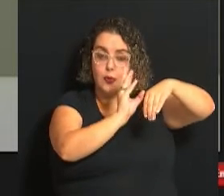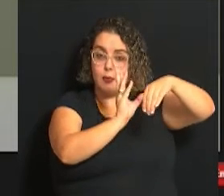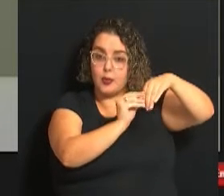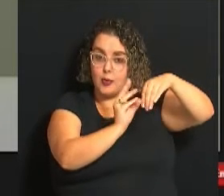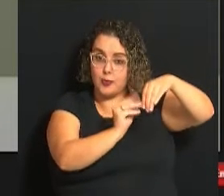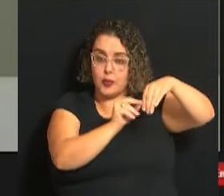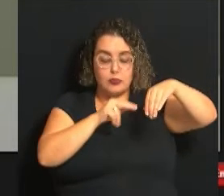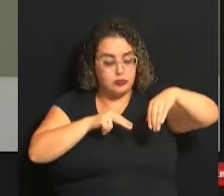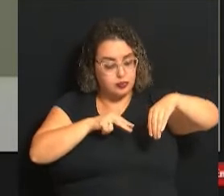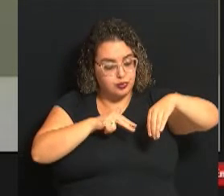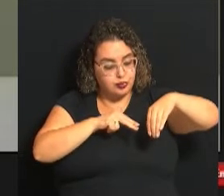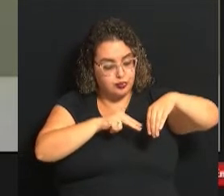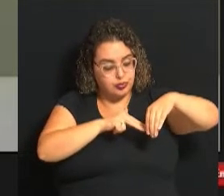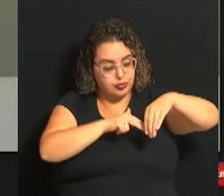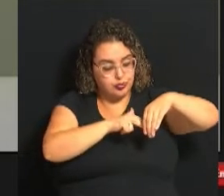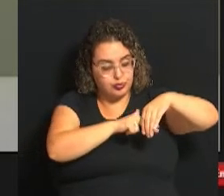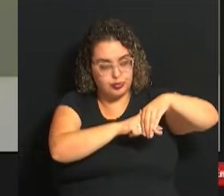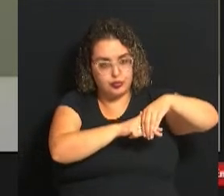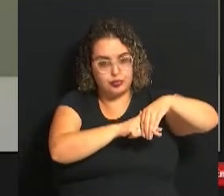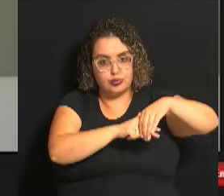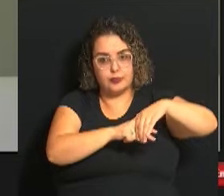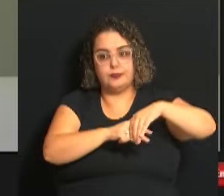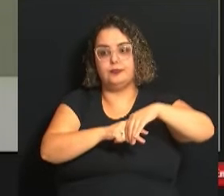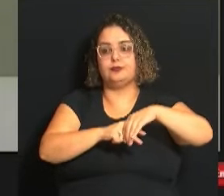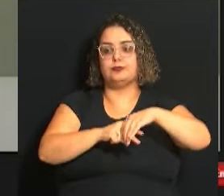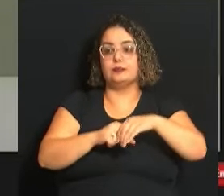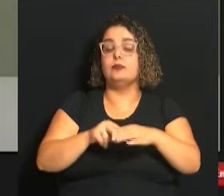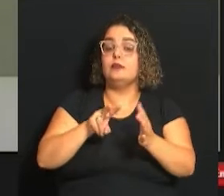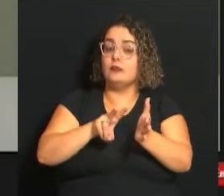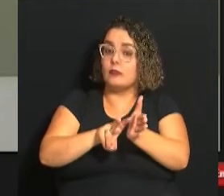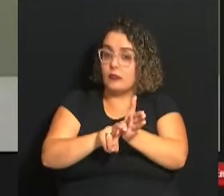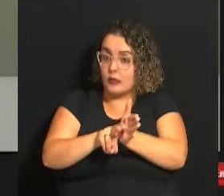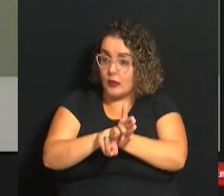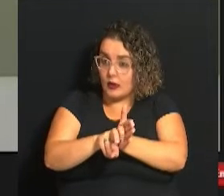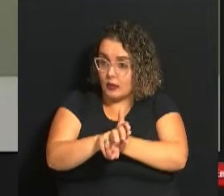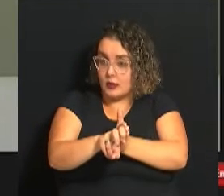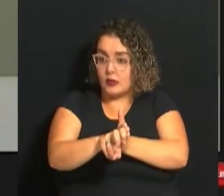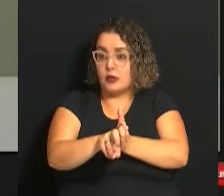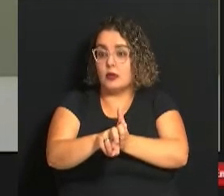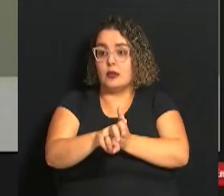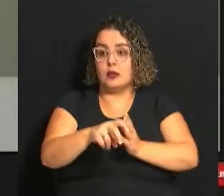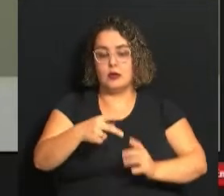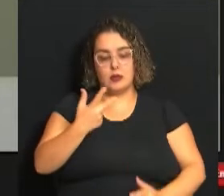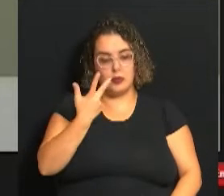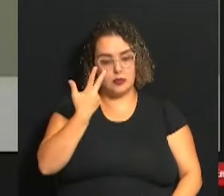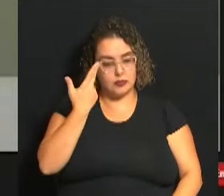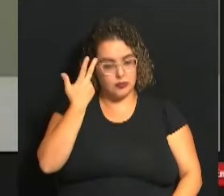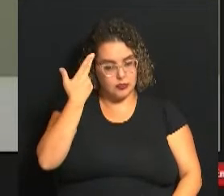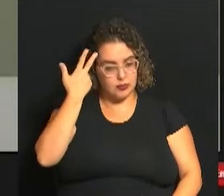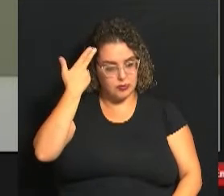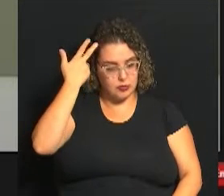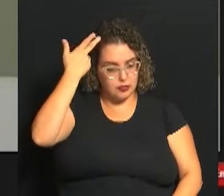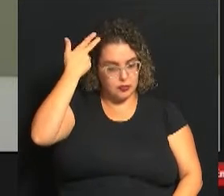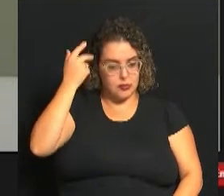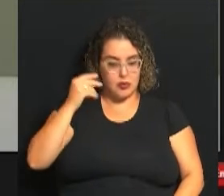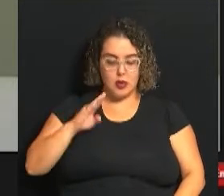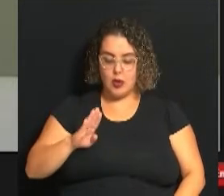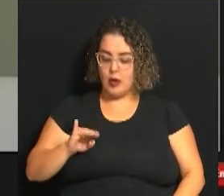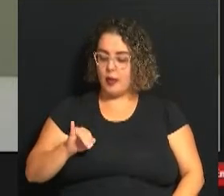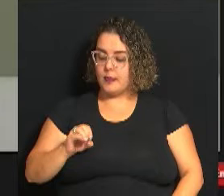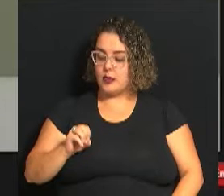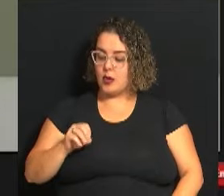diagnóstico mesmo é feito através de uma cirurgia, uma biópsia que nós chamamos,